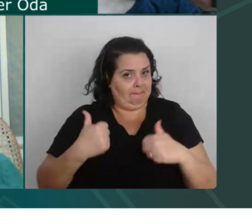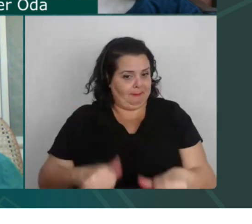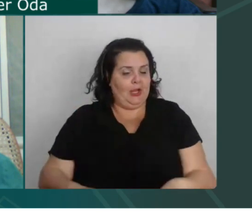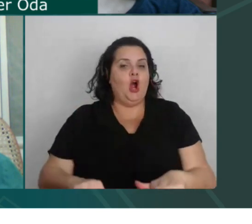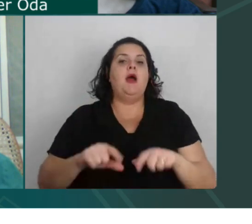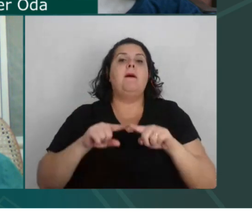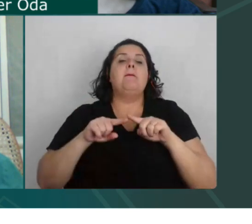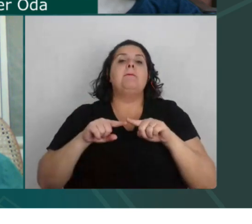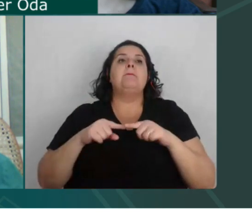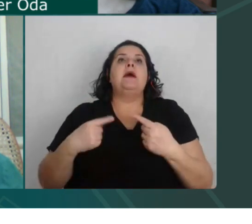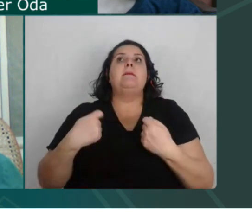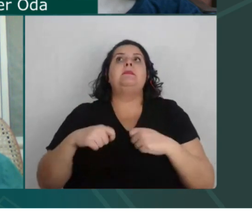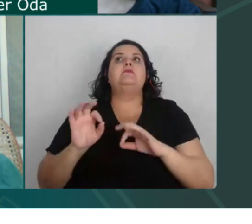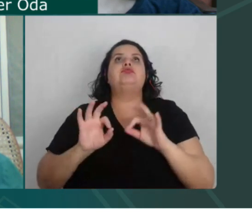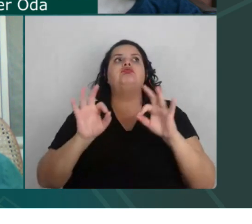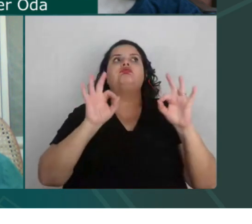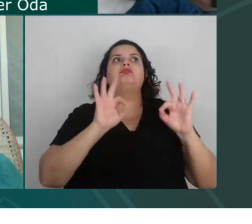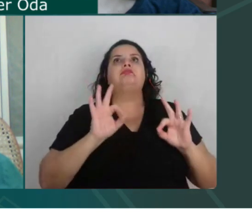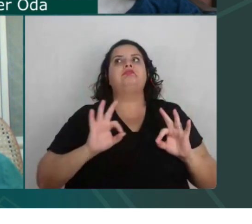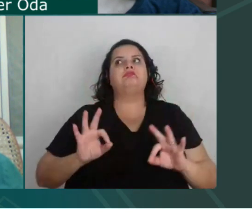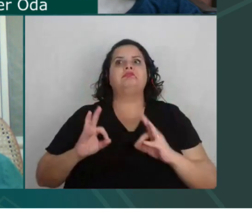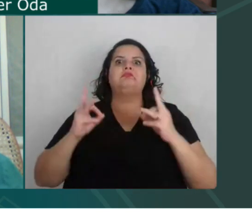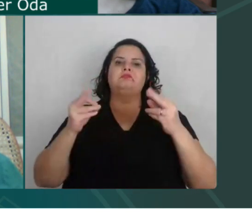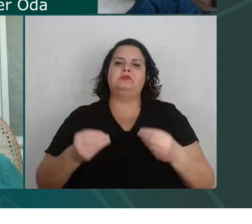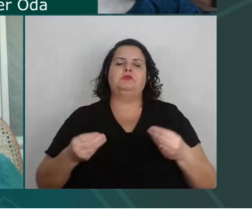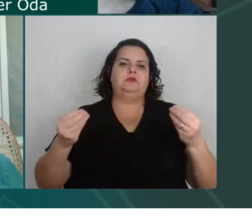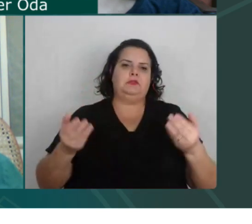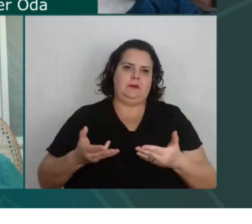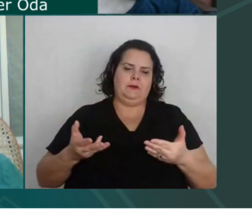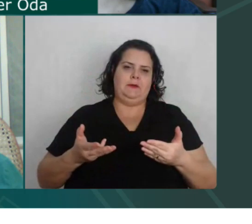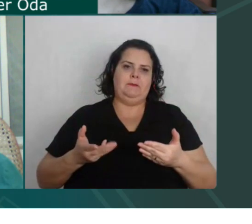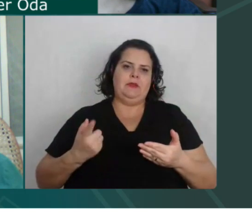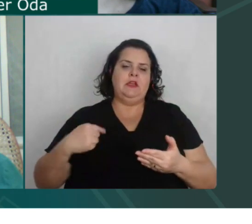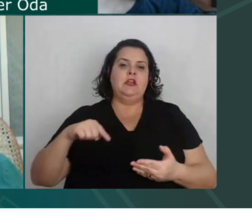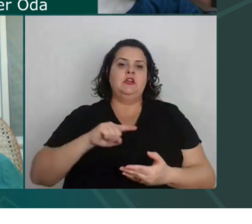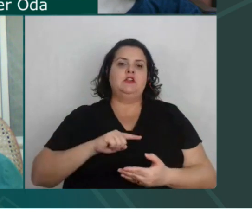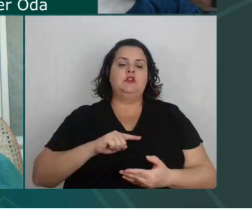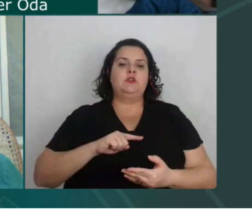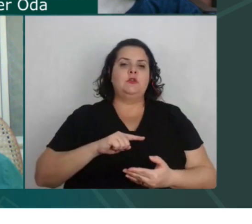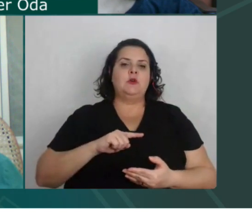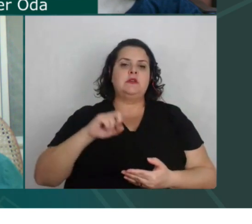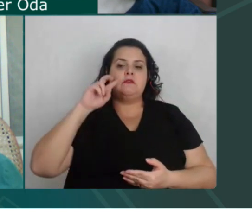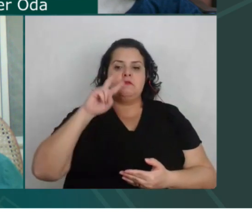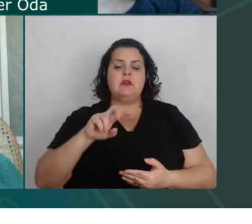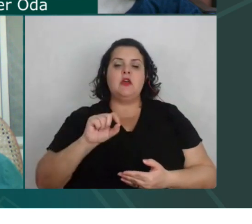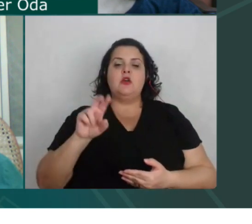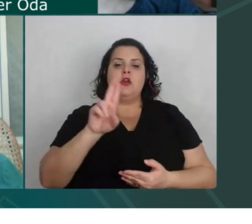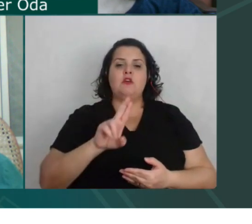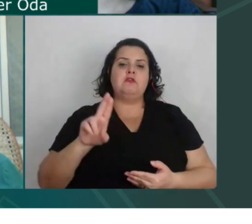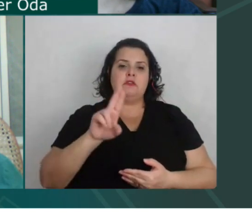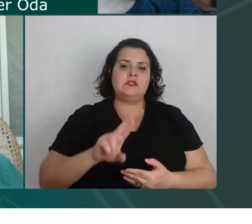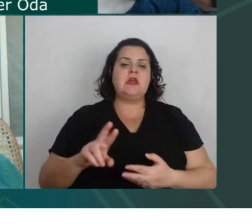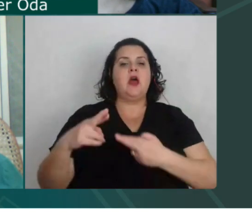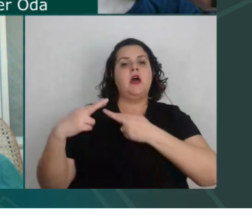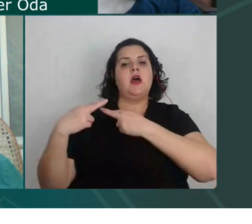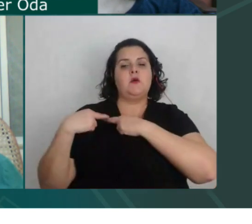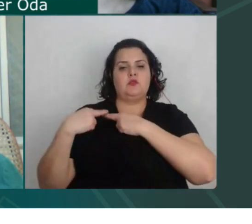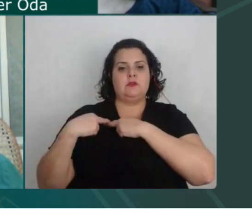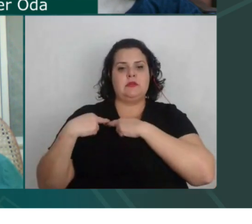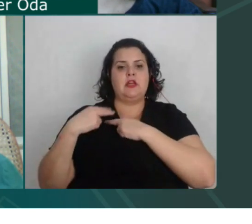essa reorganização rápida e que eu estenderia daquilo que a própria universidade e o seu papel. O professor